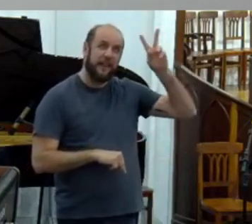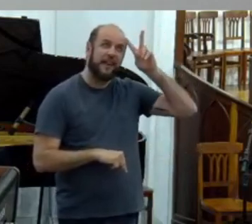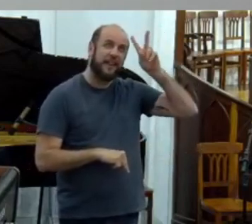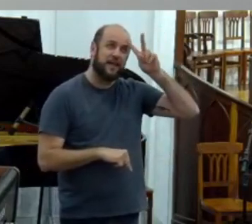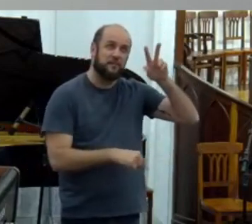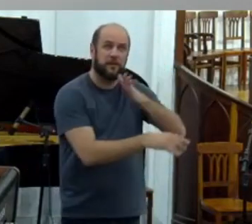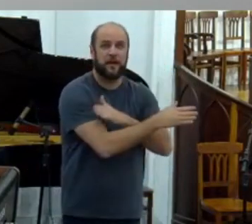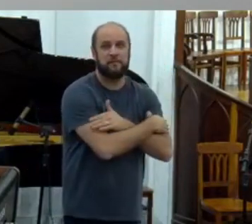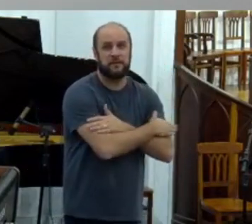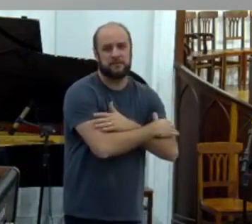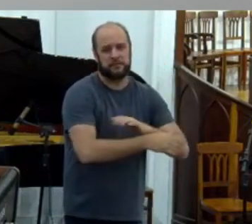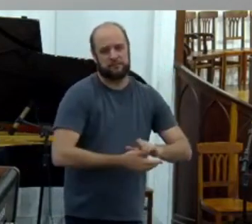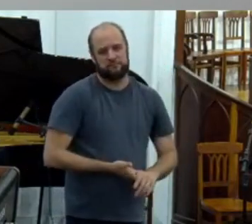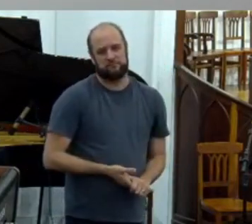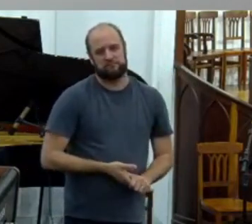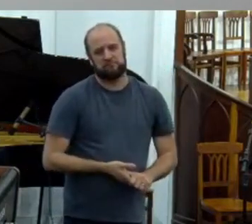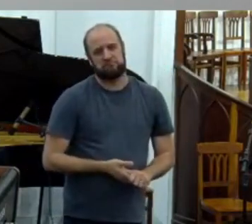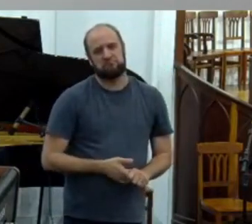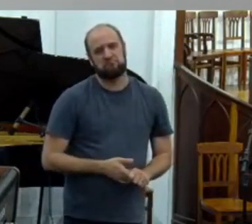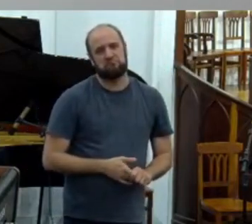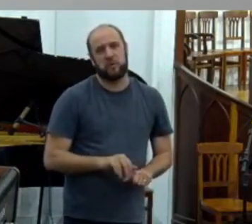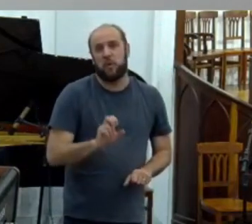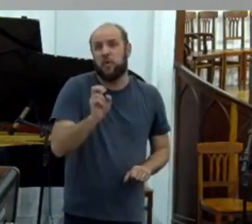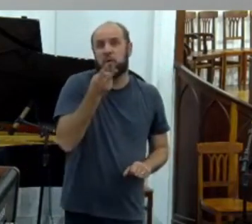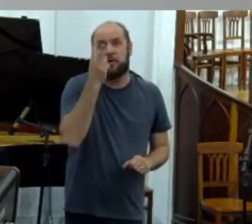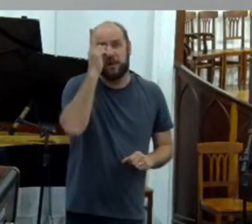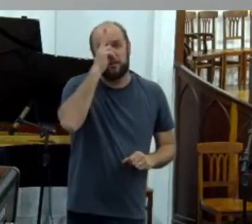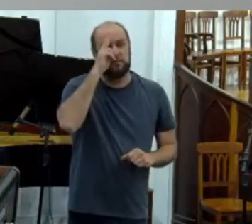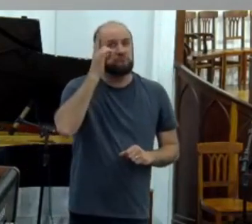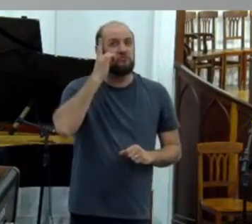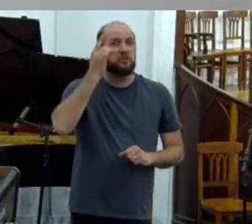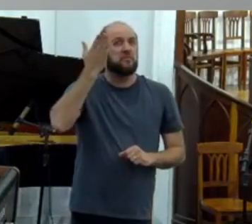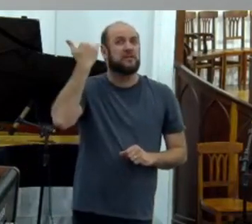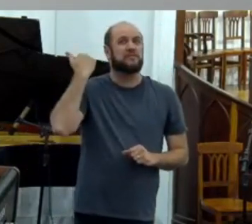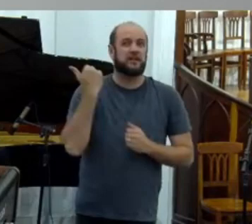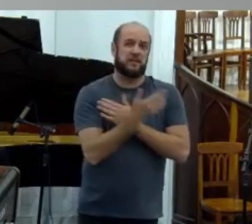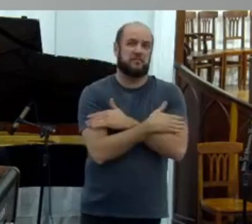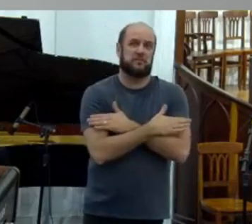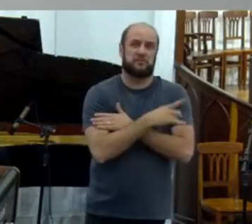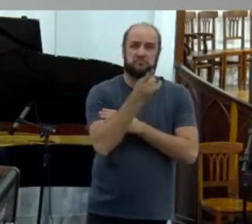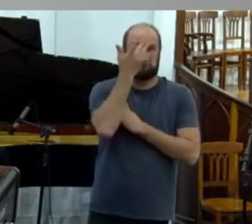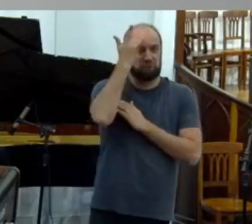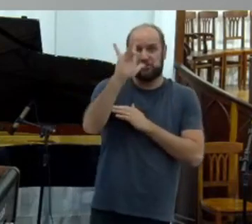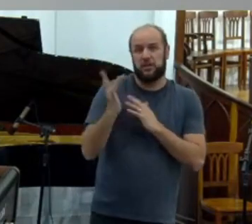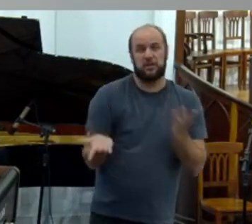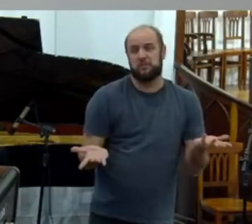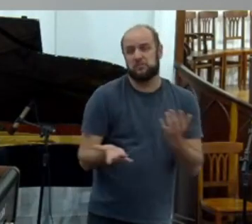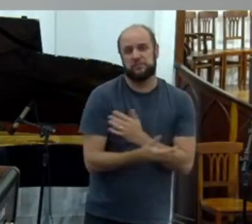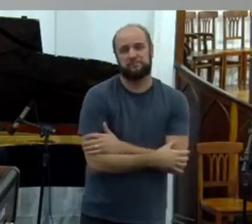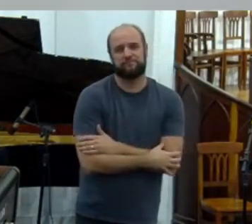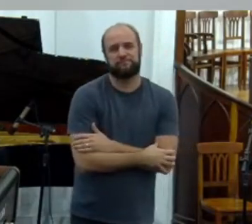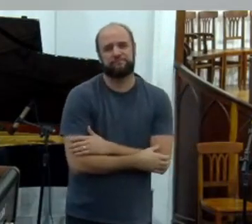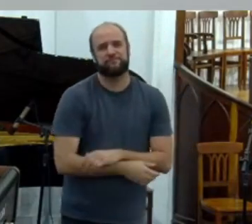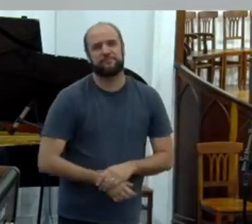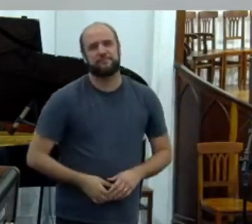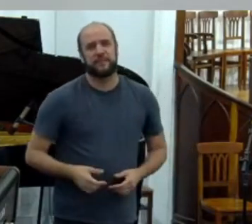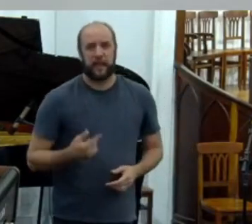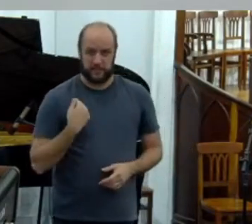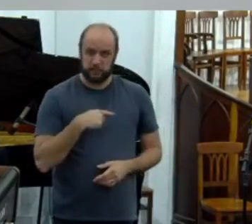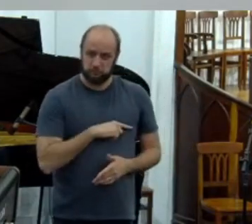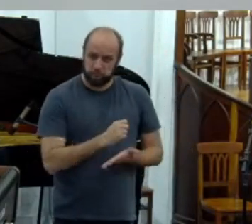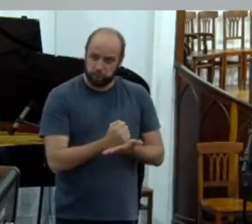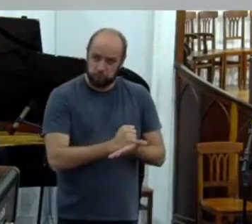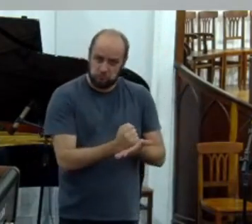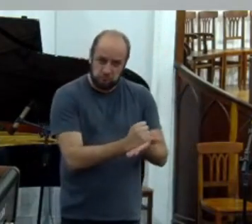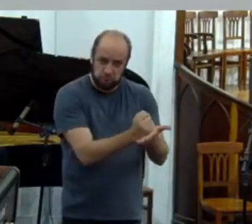ato. Ou até mesmo de que você o fez um dia. Nós não conseguimos controlar os atos de